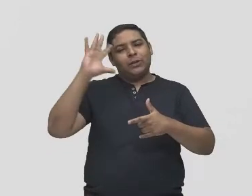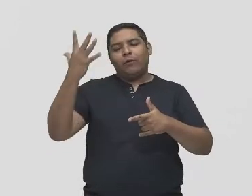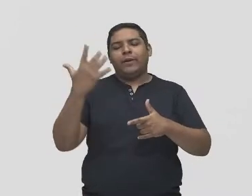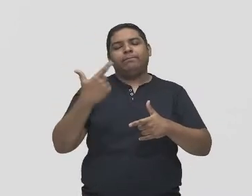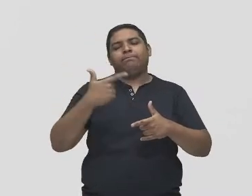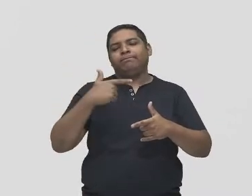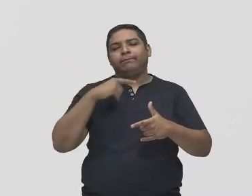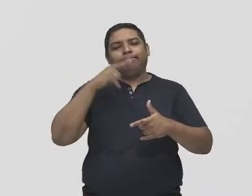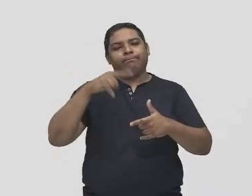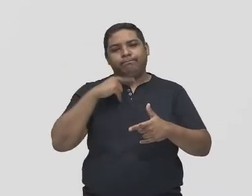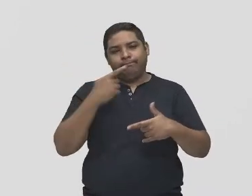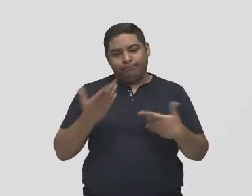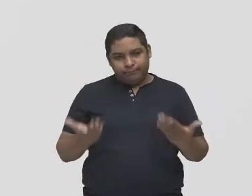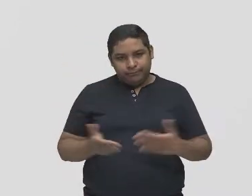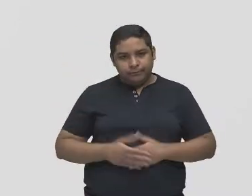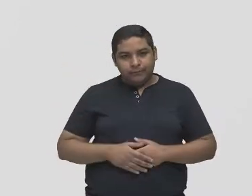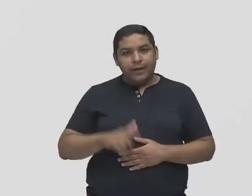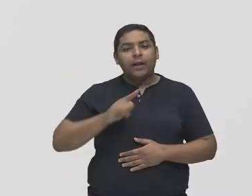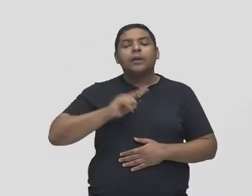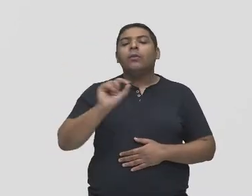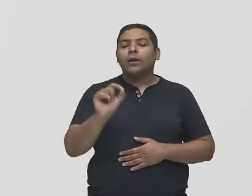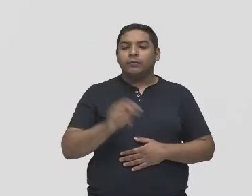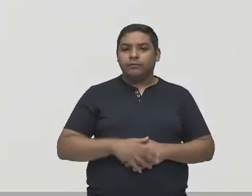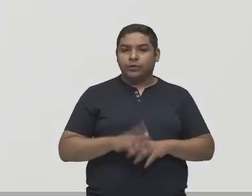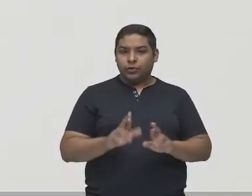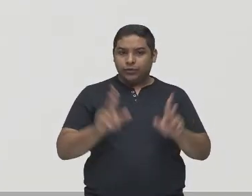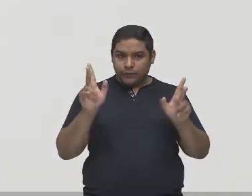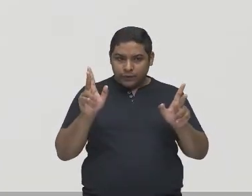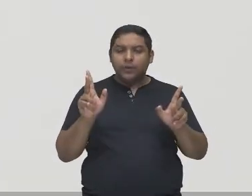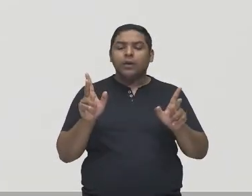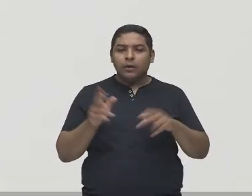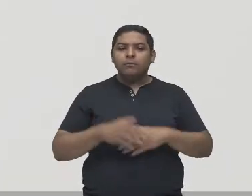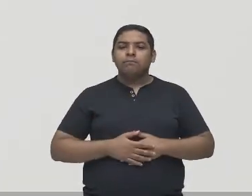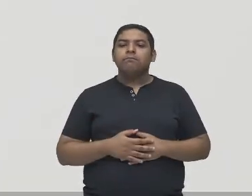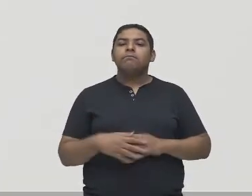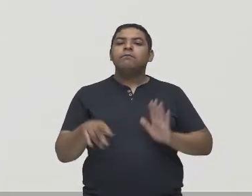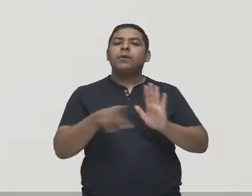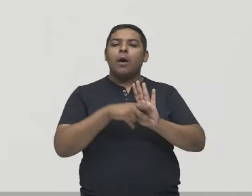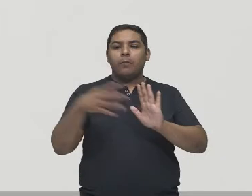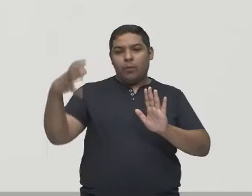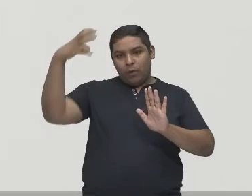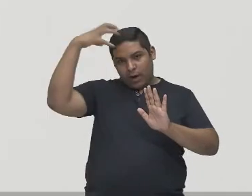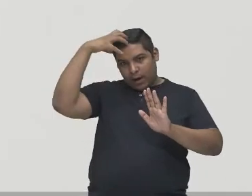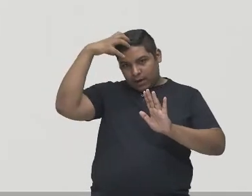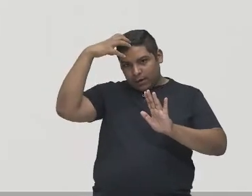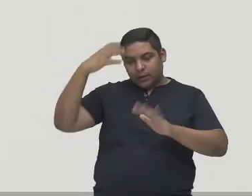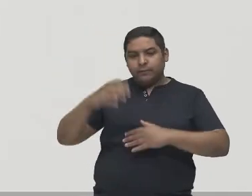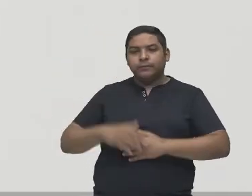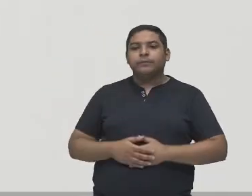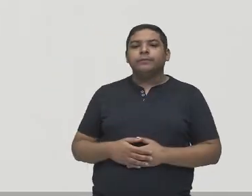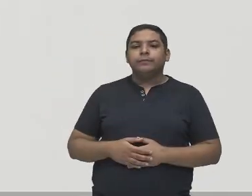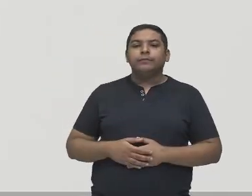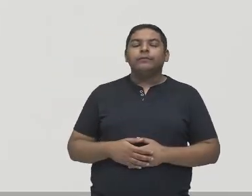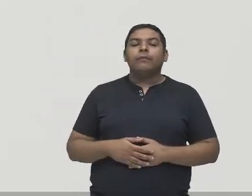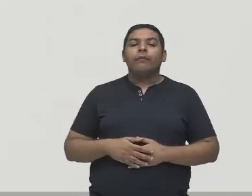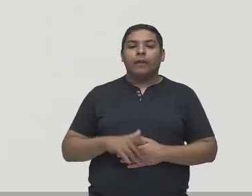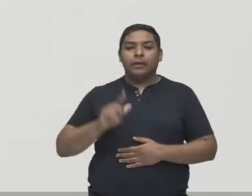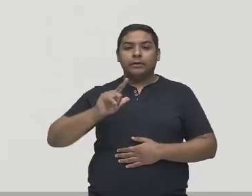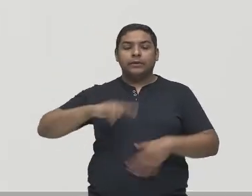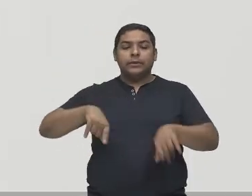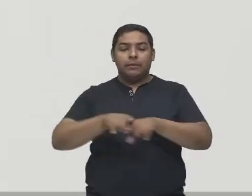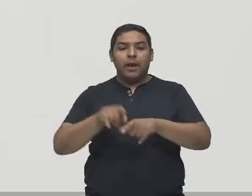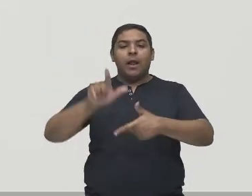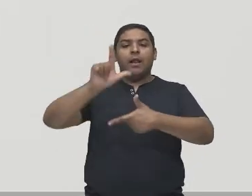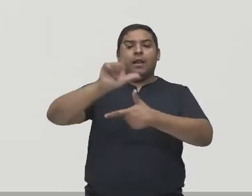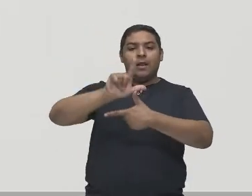é essa divisão de poderes. O poder executivo caberia ao rei, limitado pelo legislativo, constituído pela Assembleia. E